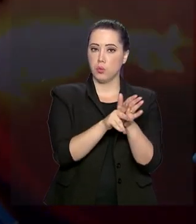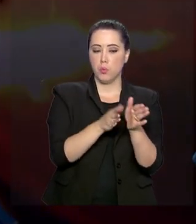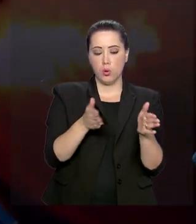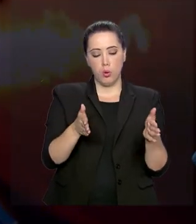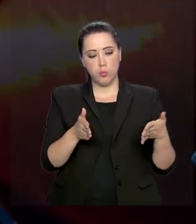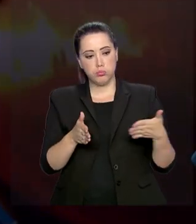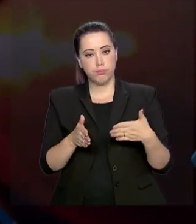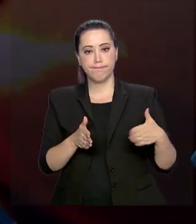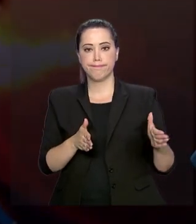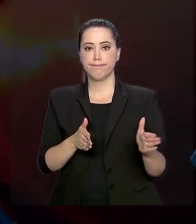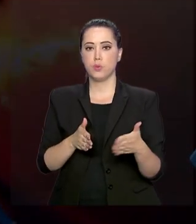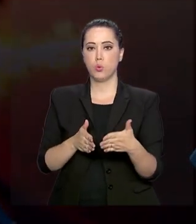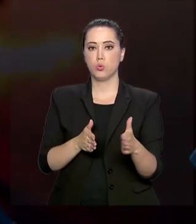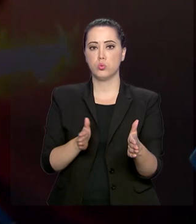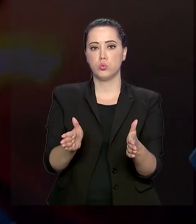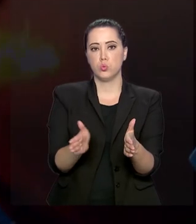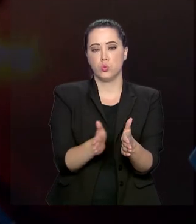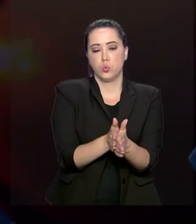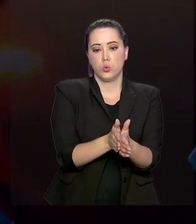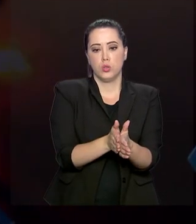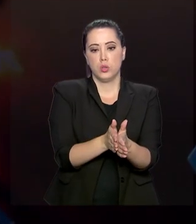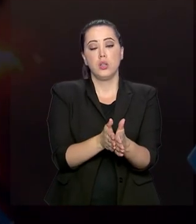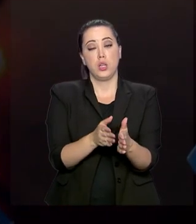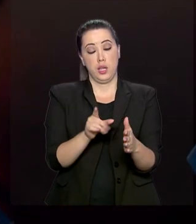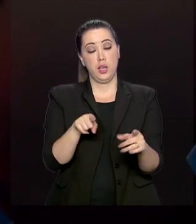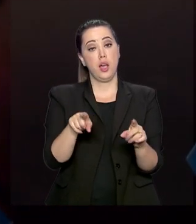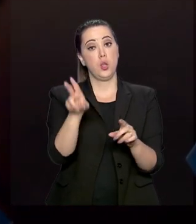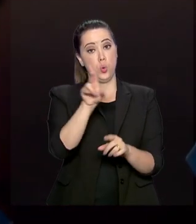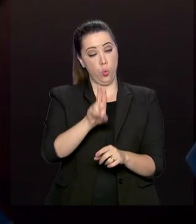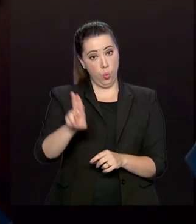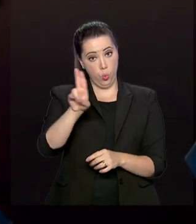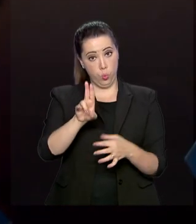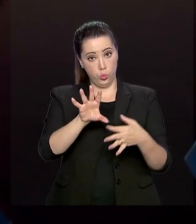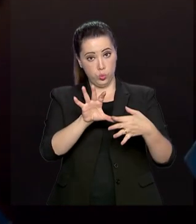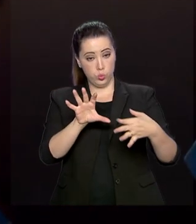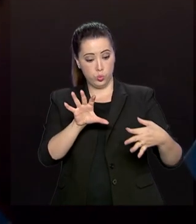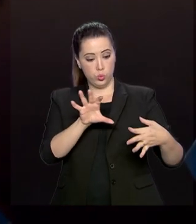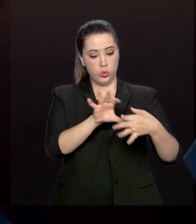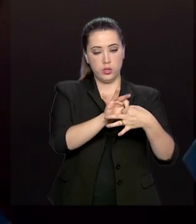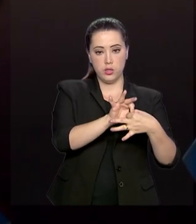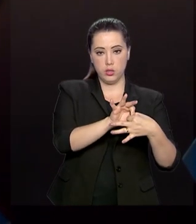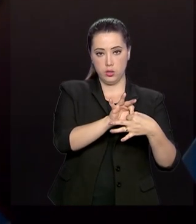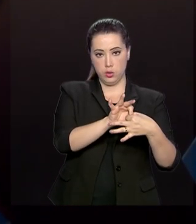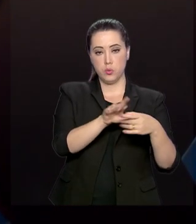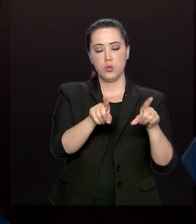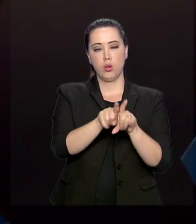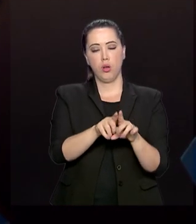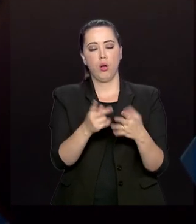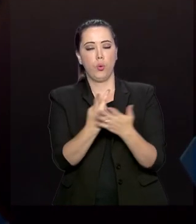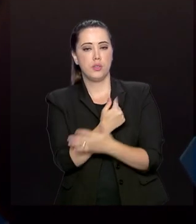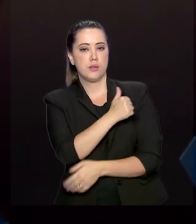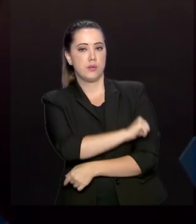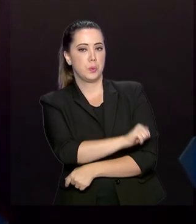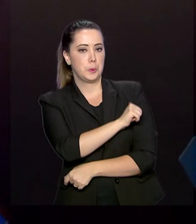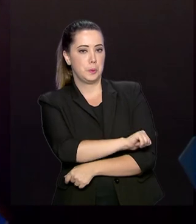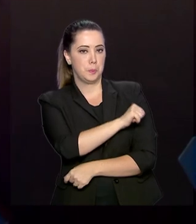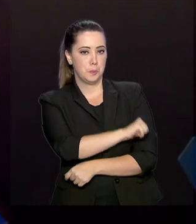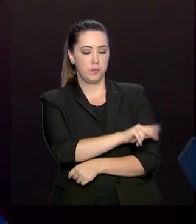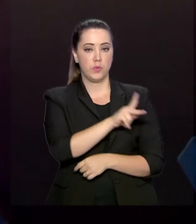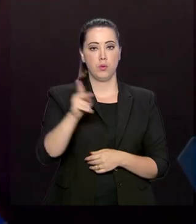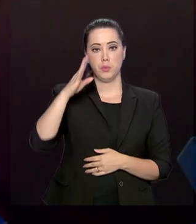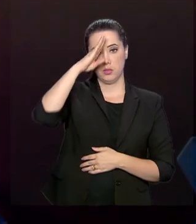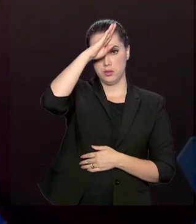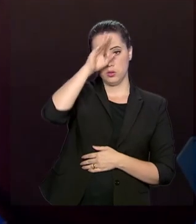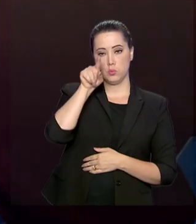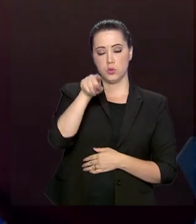submersível foi iniciada nesta sexta-feira no Complexo Naval de Itaguaí, na região metropolitana do Rio de Janeiro. O presidente